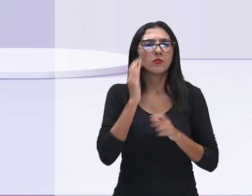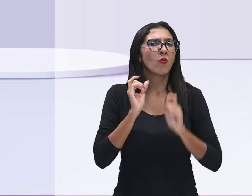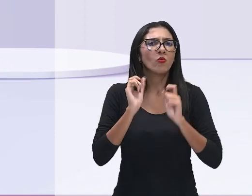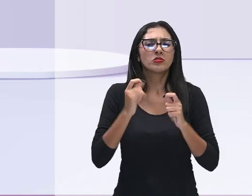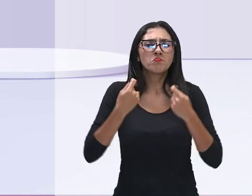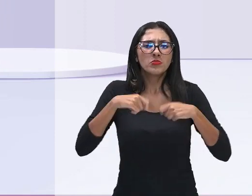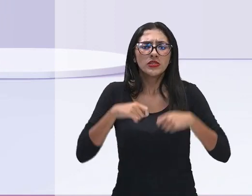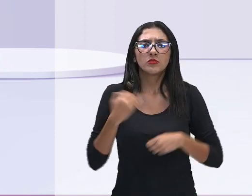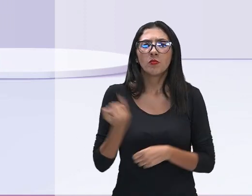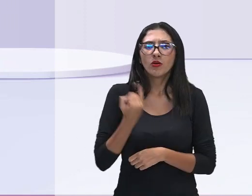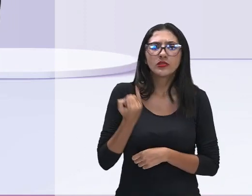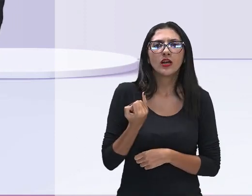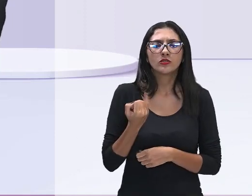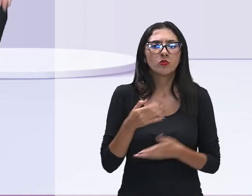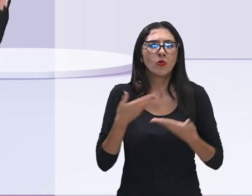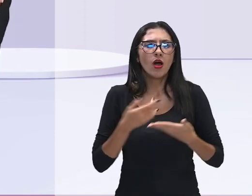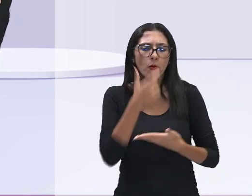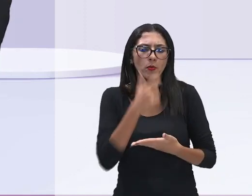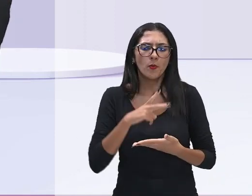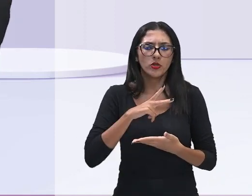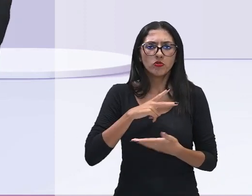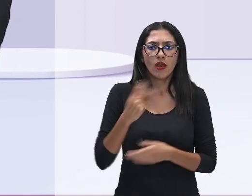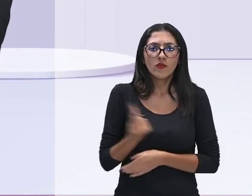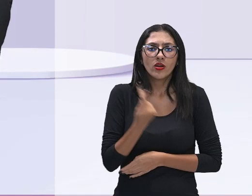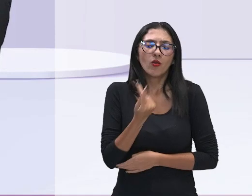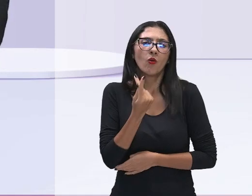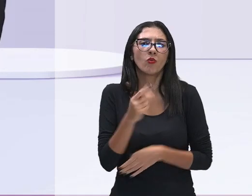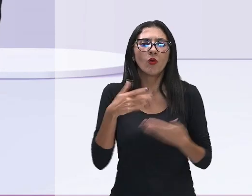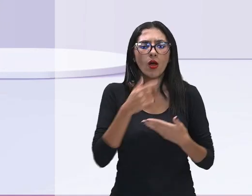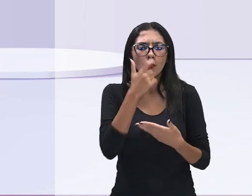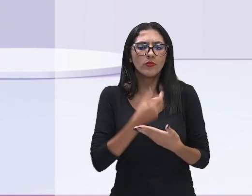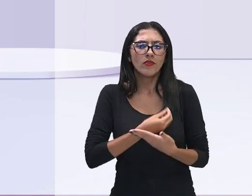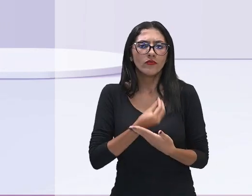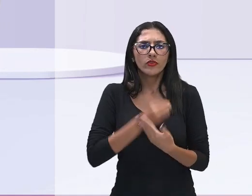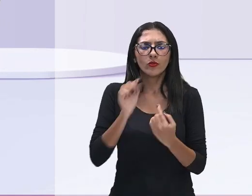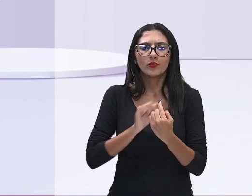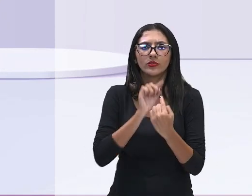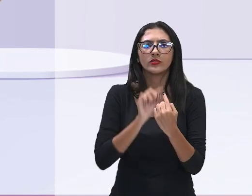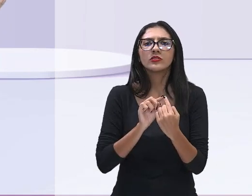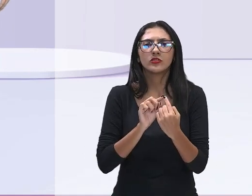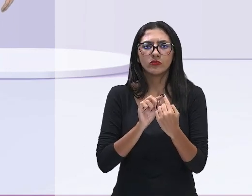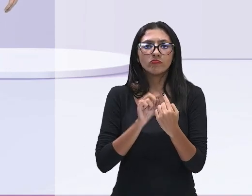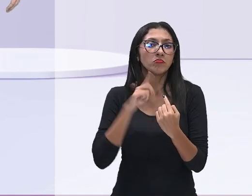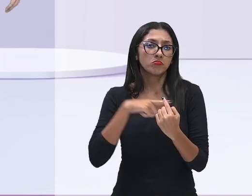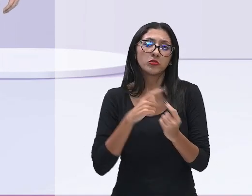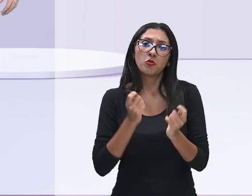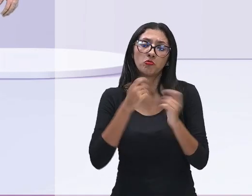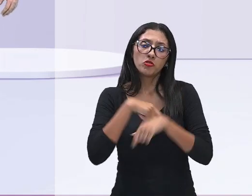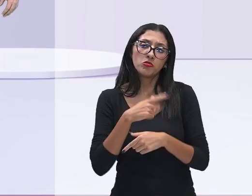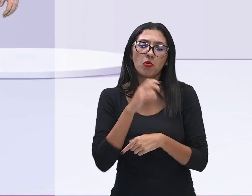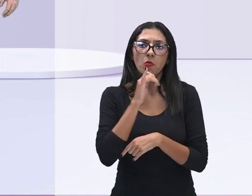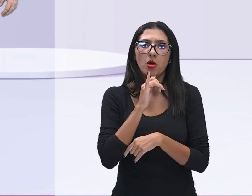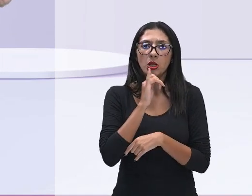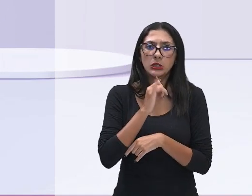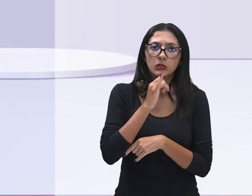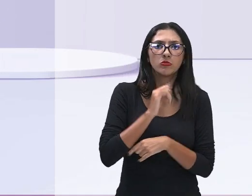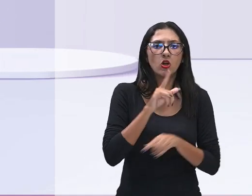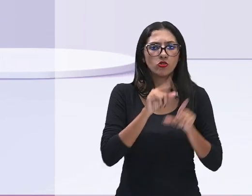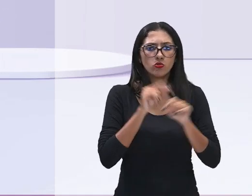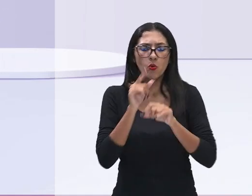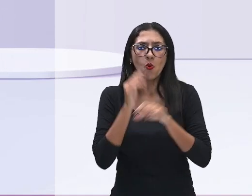necessidades, valores e objetivos. E isso pode ajudá-los a tomar decisões